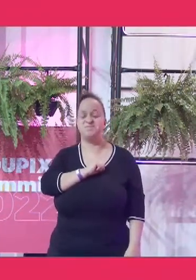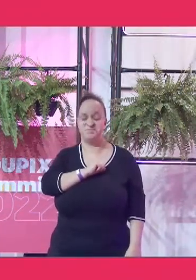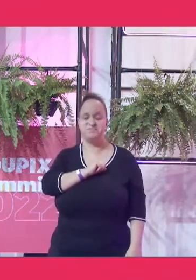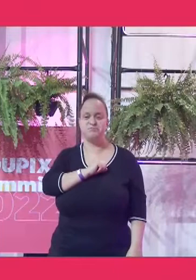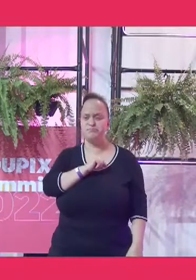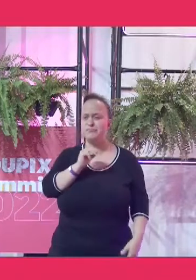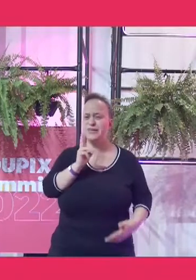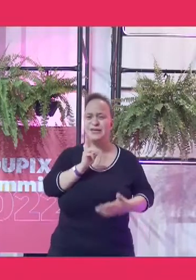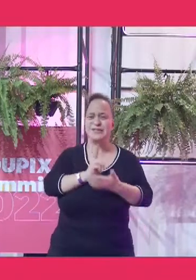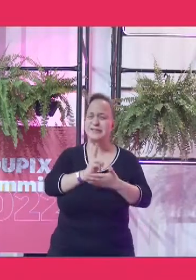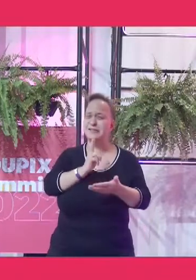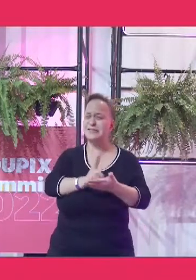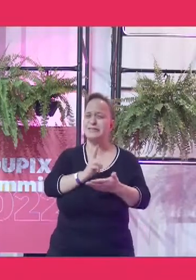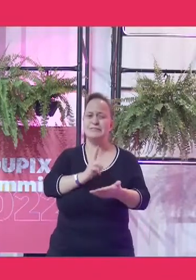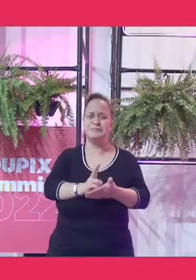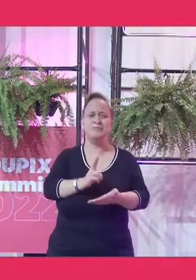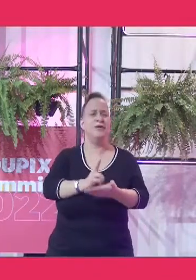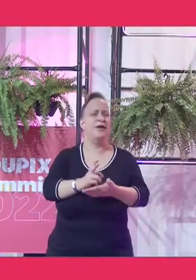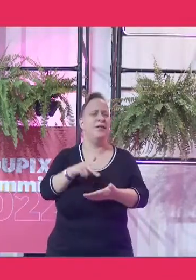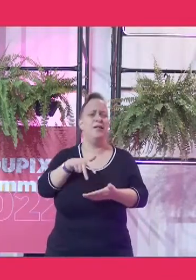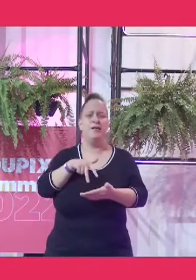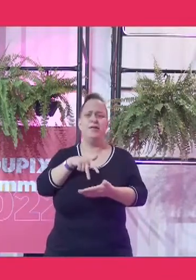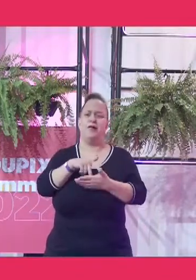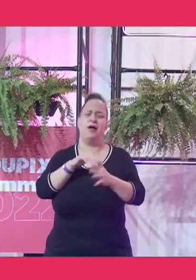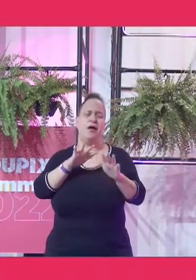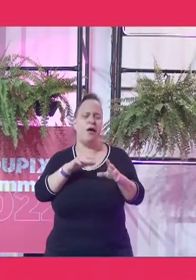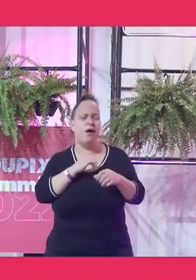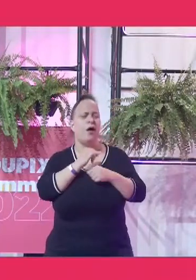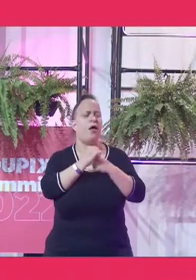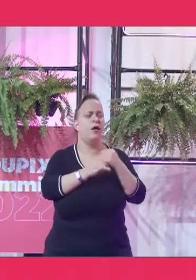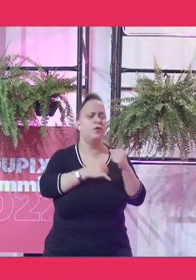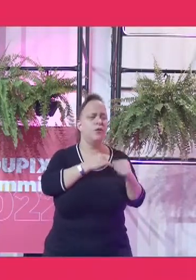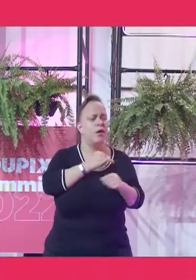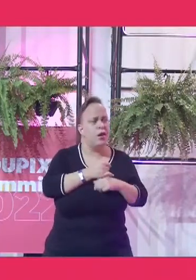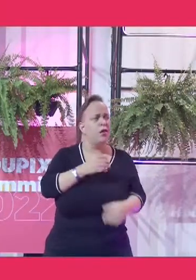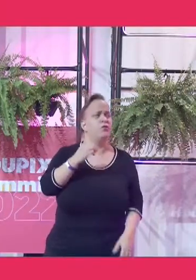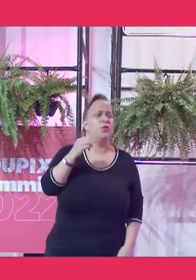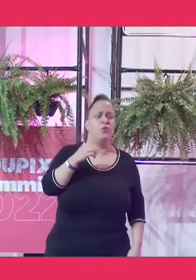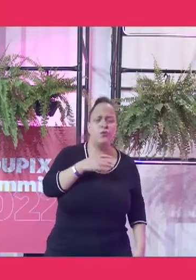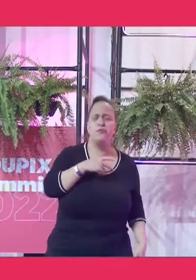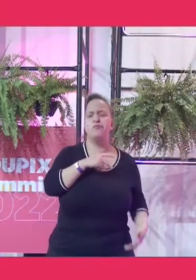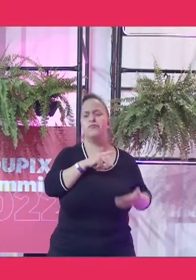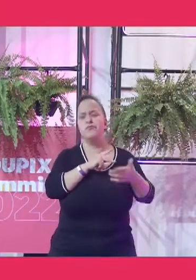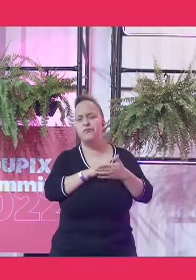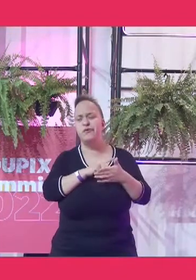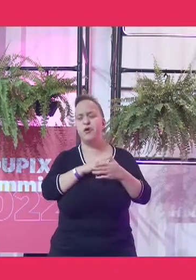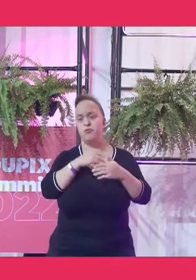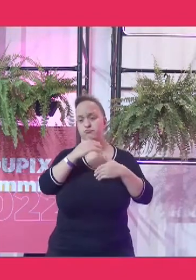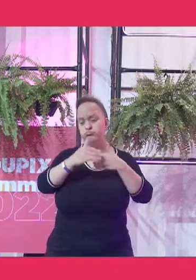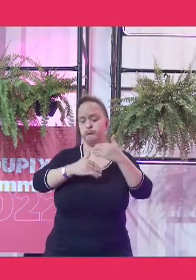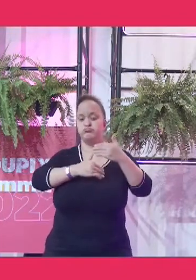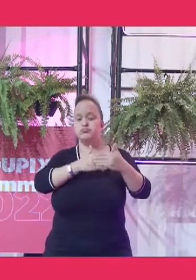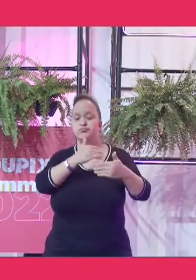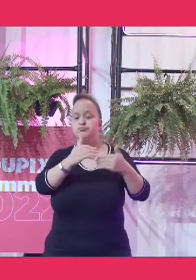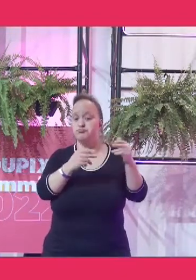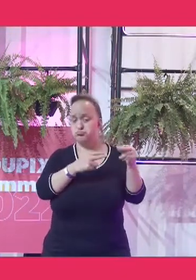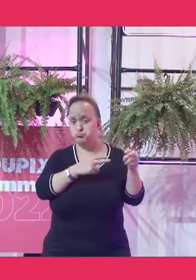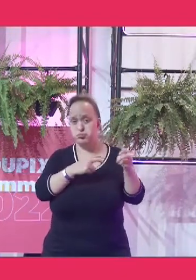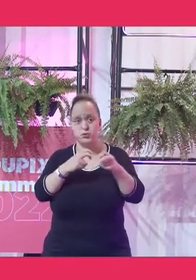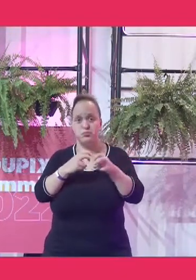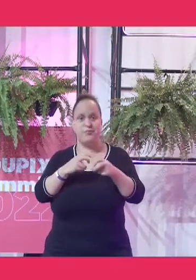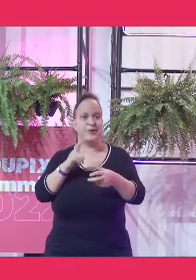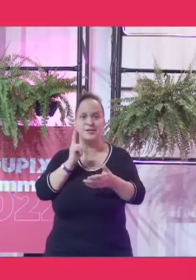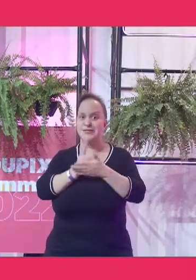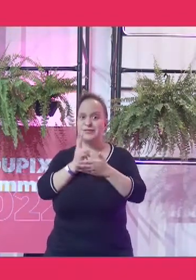vou em algum lugar, eu falo, ah, gente, mas trabalhar com a internet é sempre muito novo para mim. E é com o passar do tempo eu tenho percebido que vai ser sempre